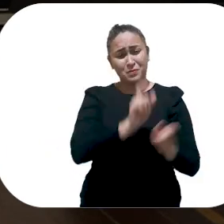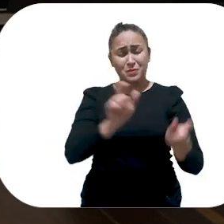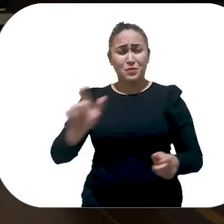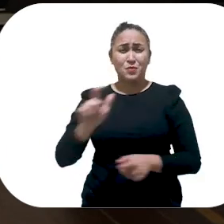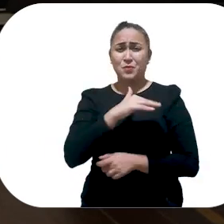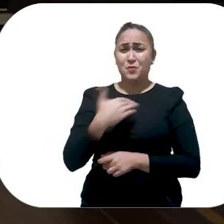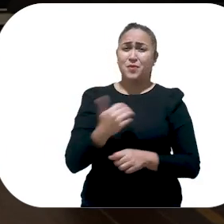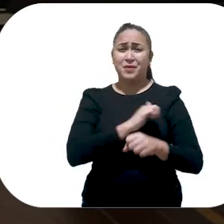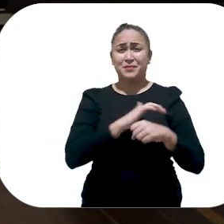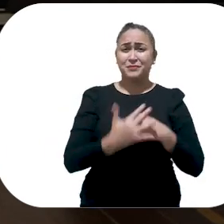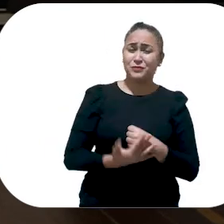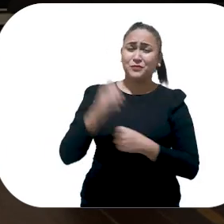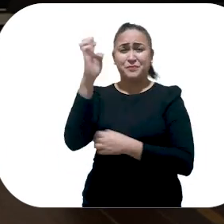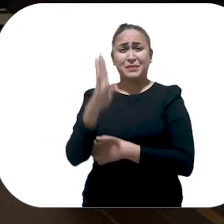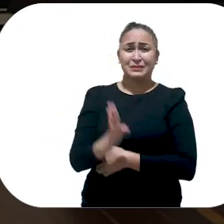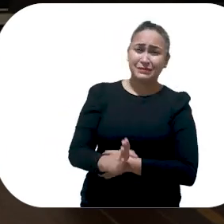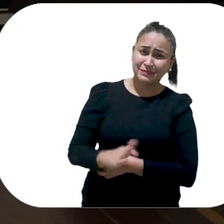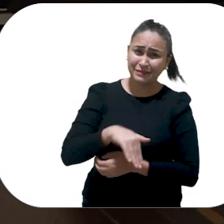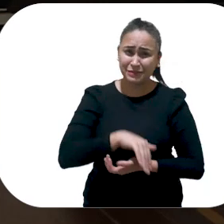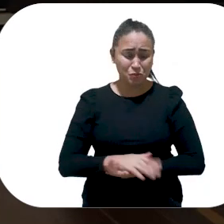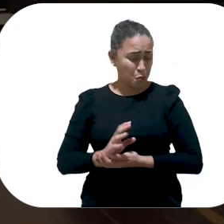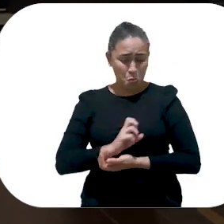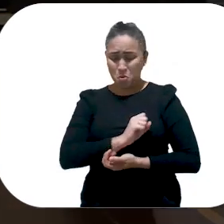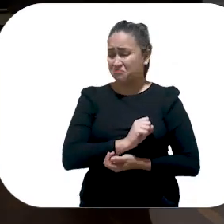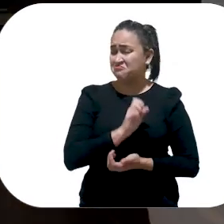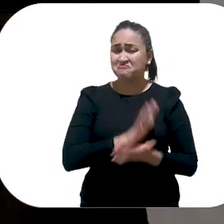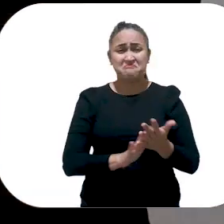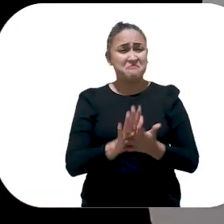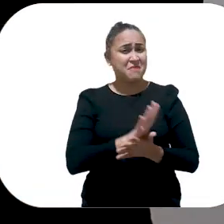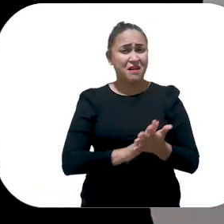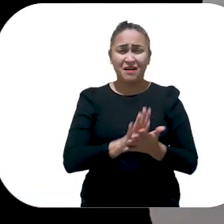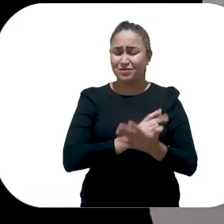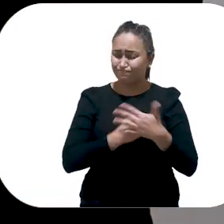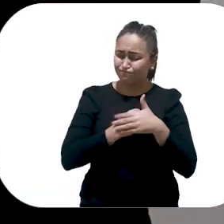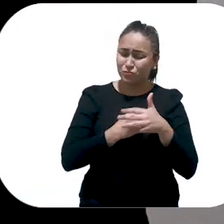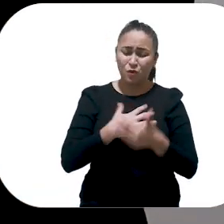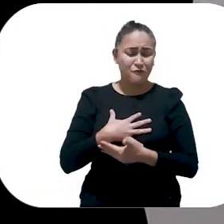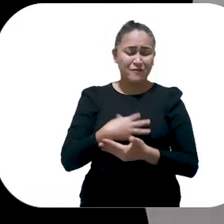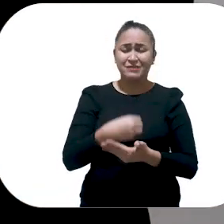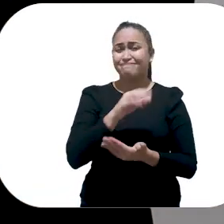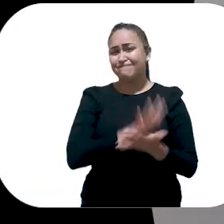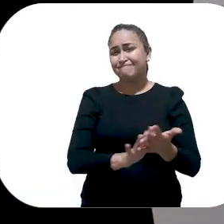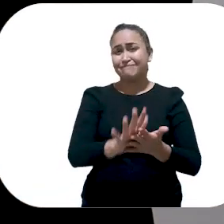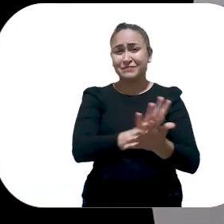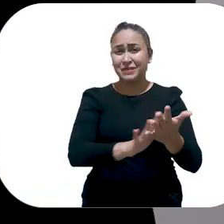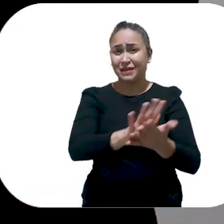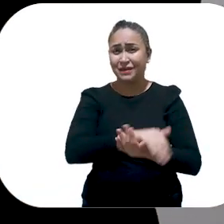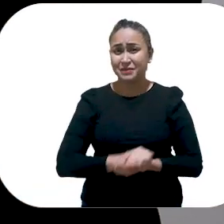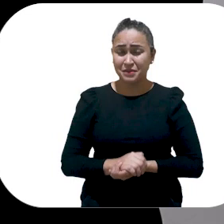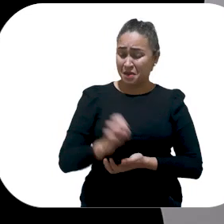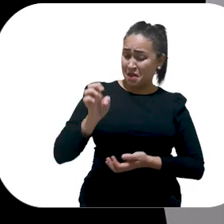Brasil. Não amam mais, nem são idolatradas pelos seus filhos. A maior parte da